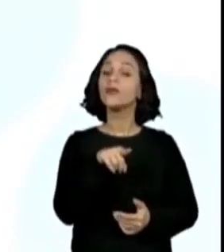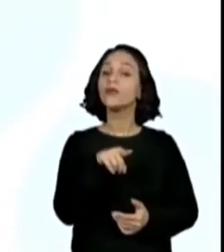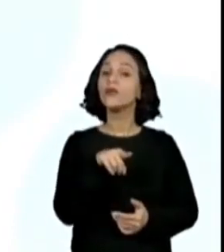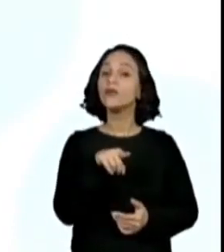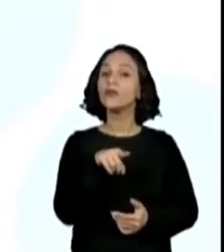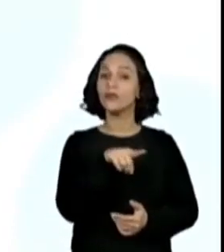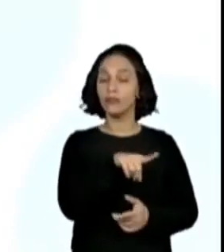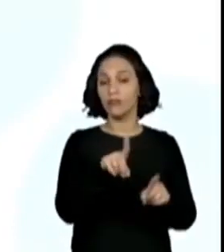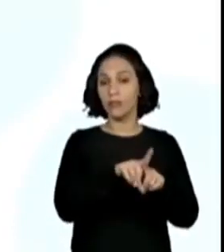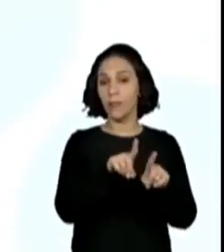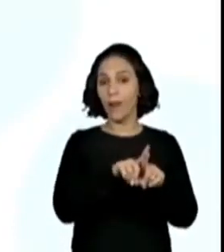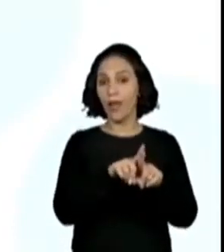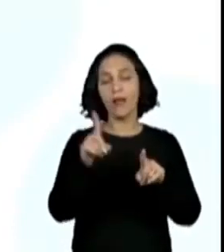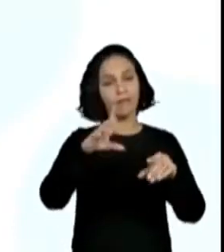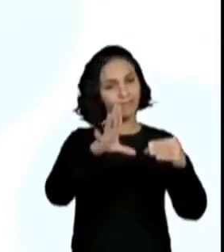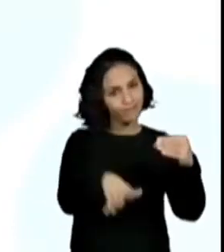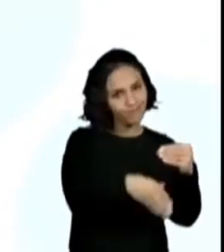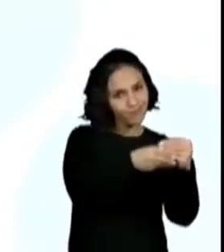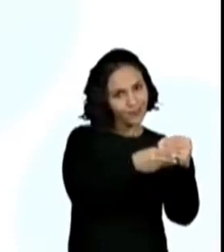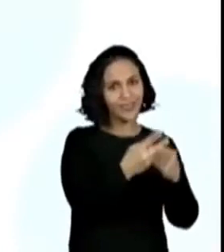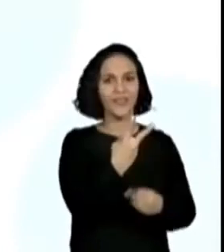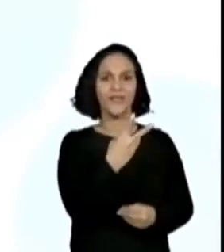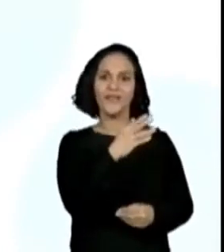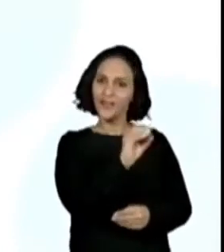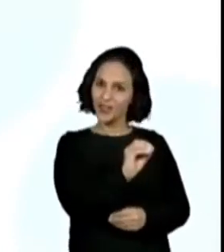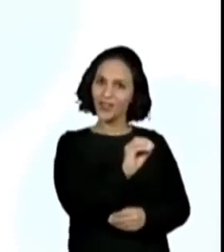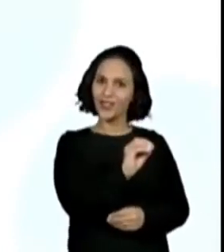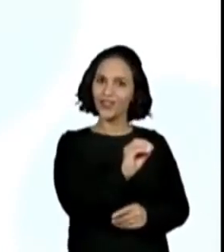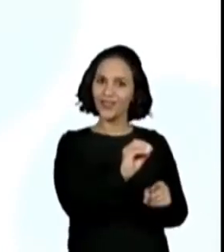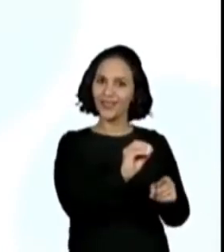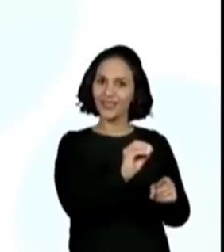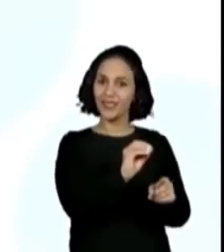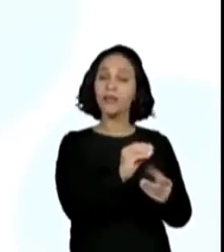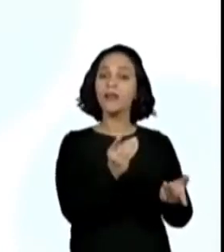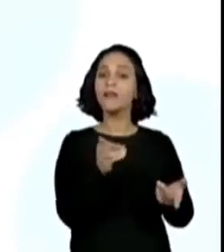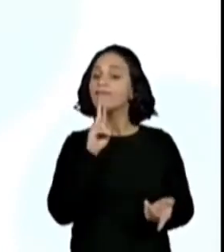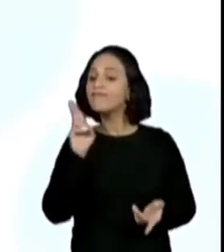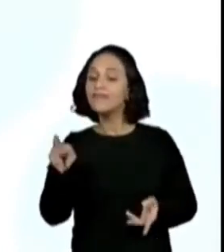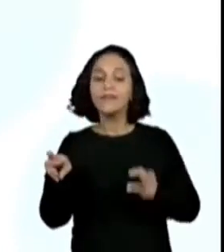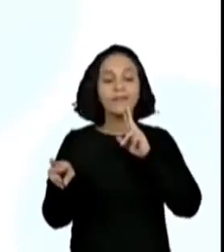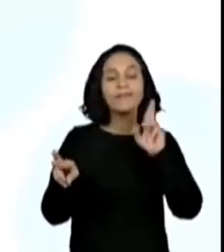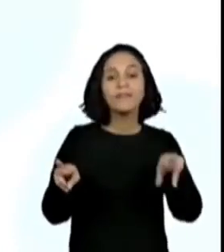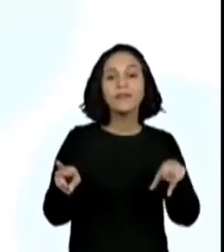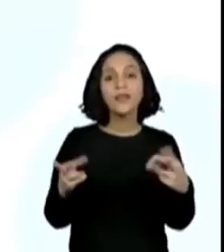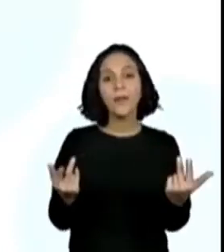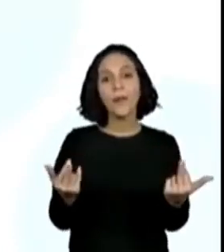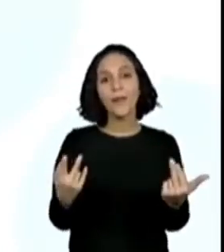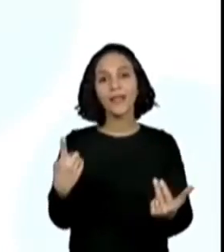de 120 e aqui eu também acrescentei mais